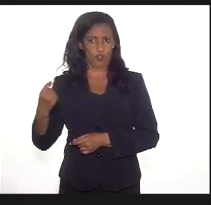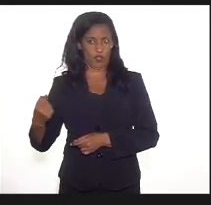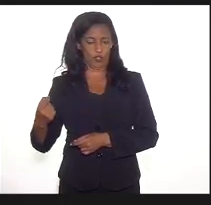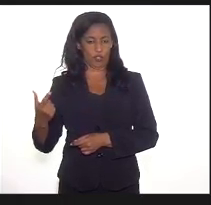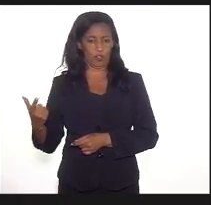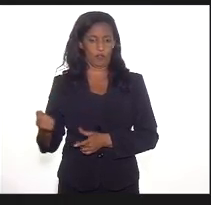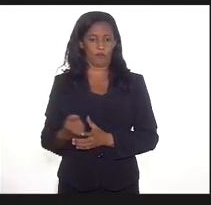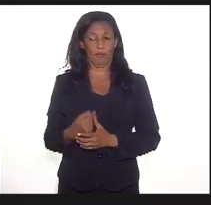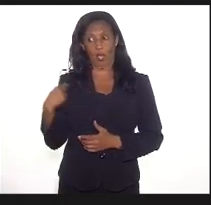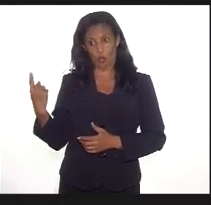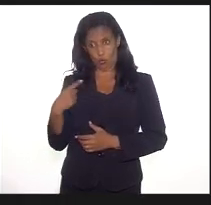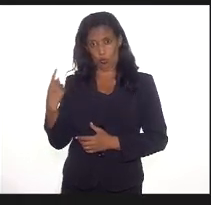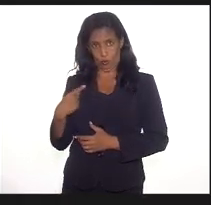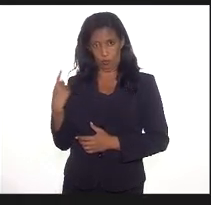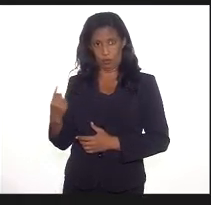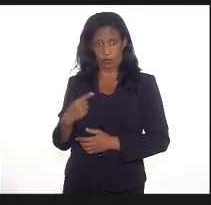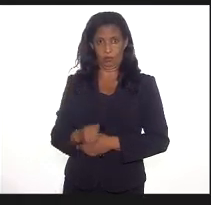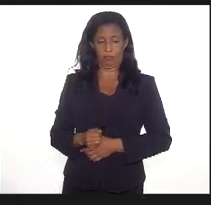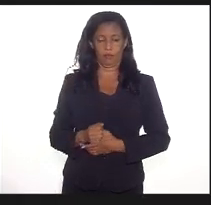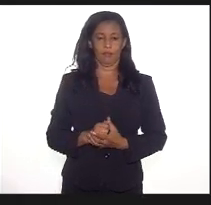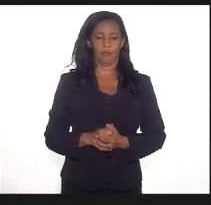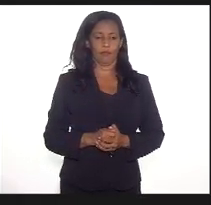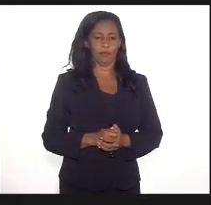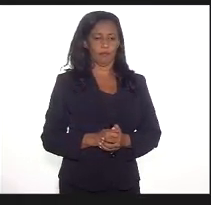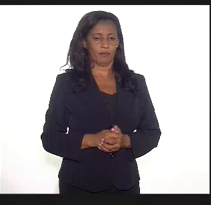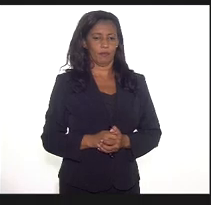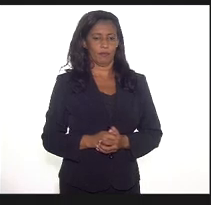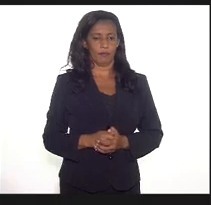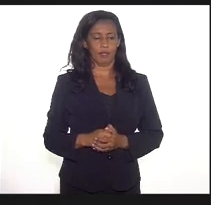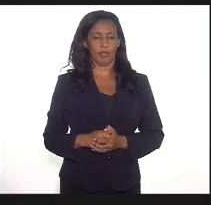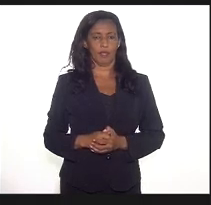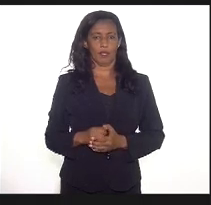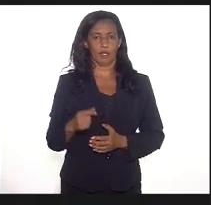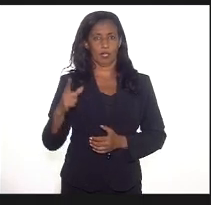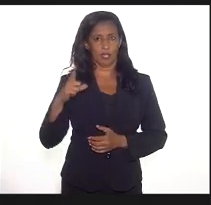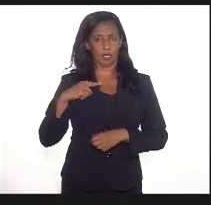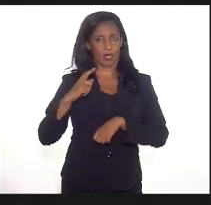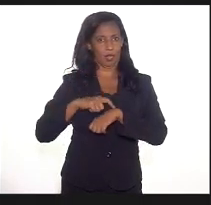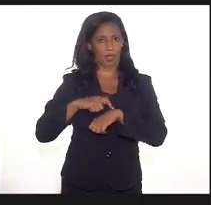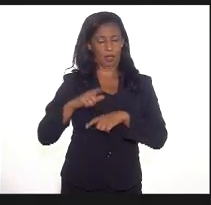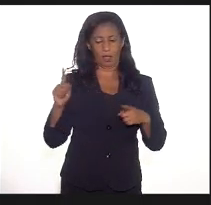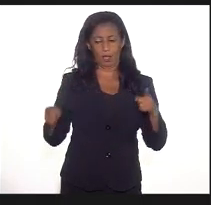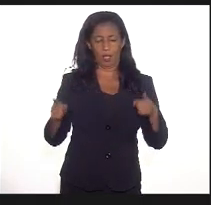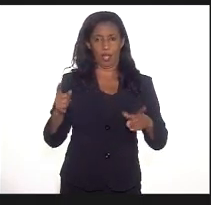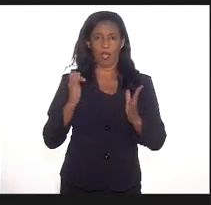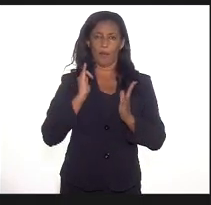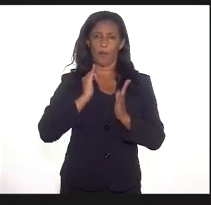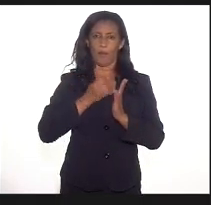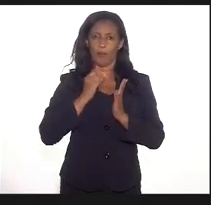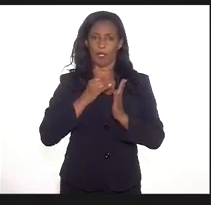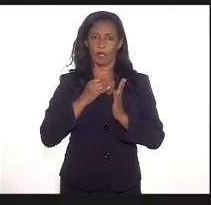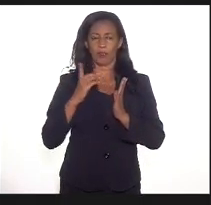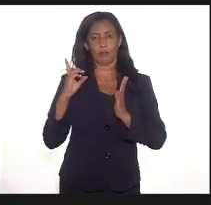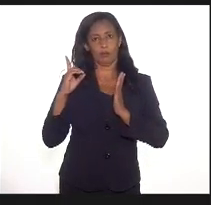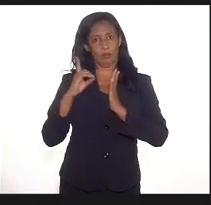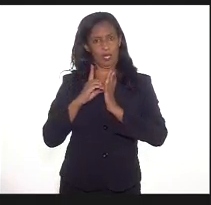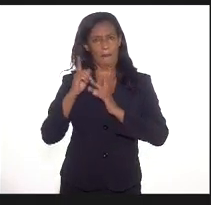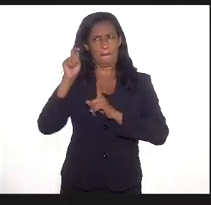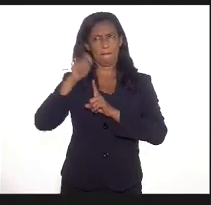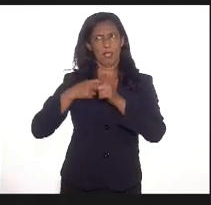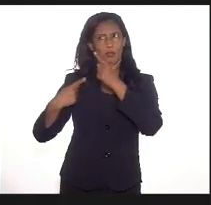nosso caso, e que estiver vigente na data de publicação deste decreto, que foi do